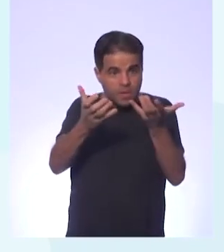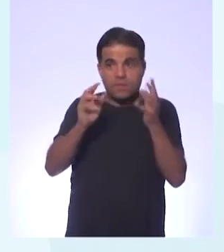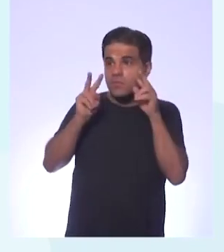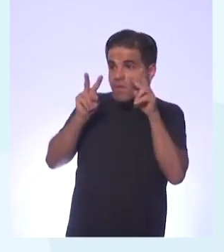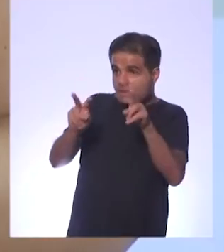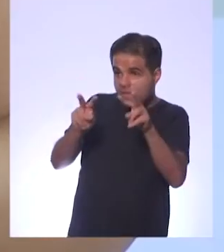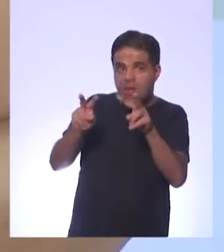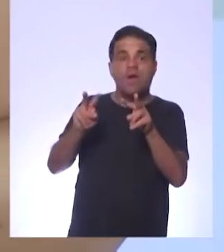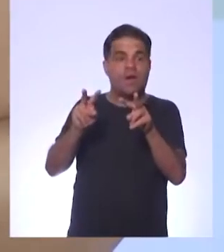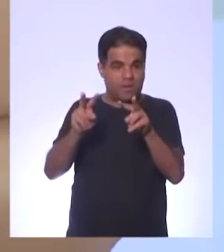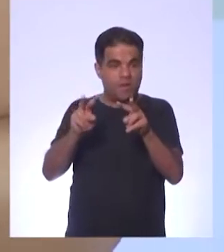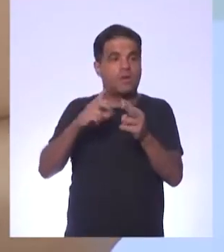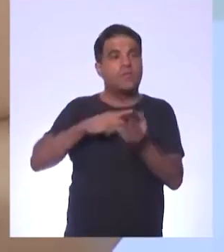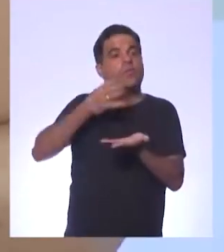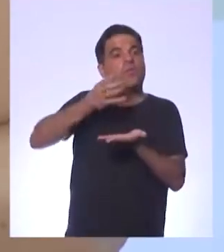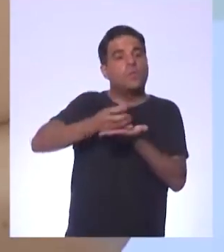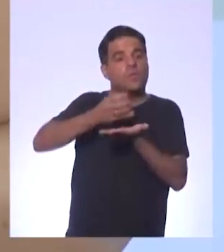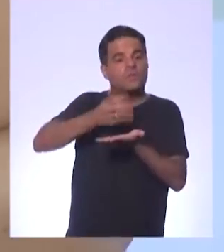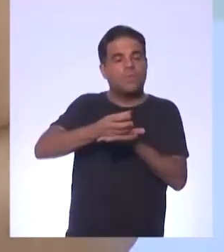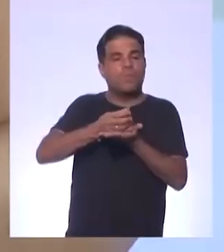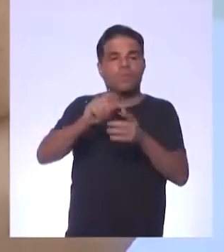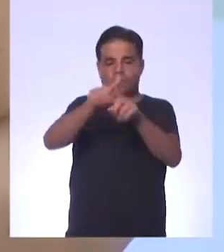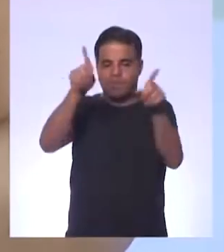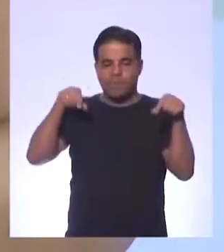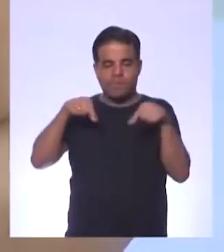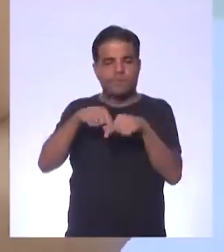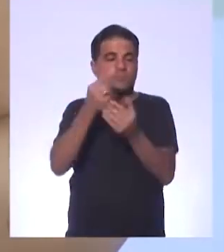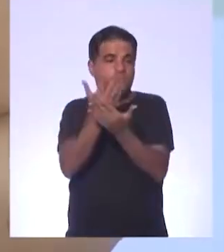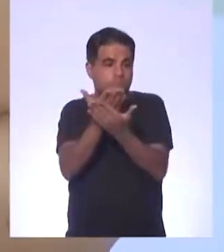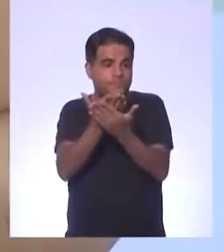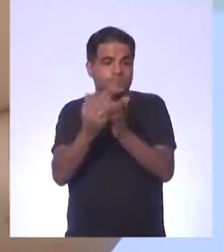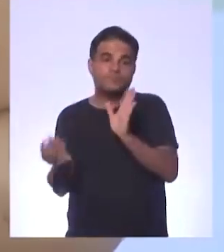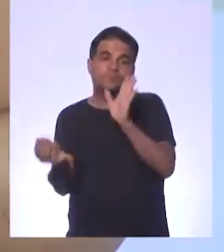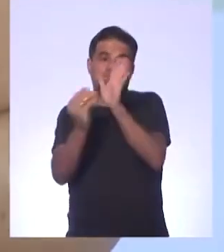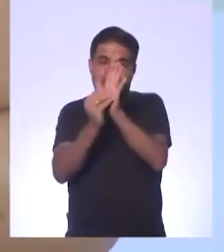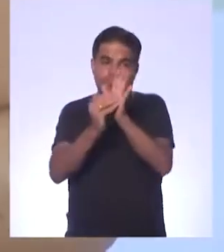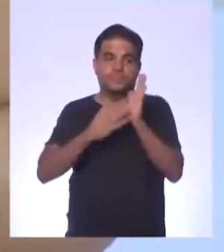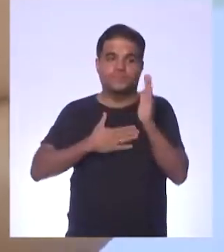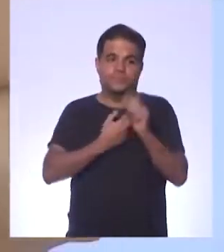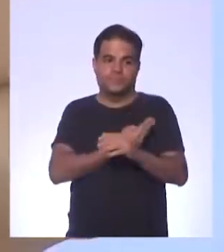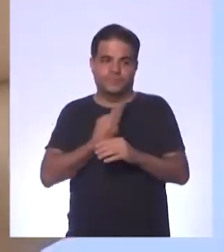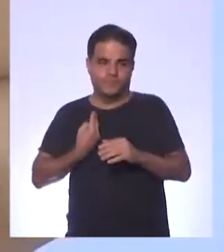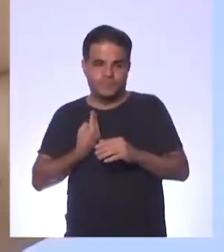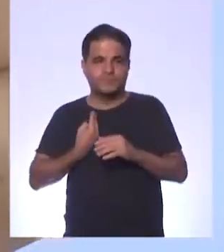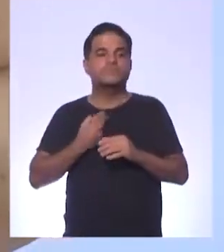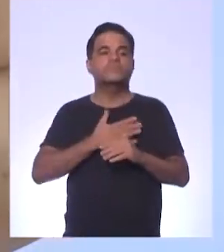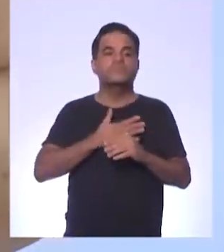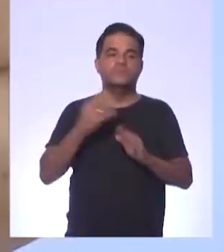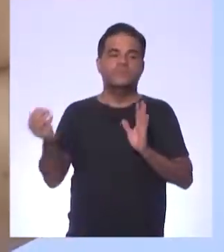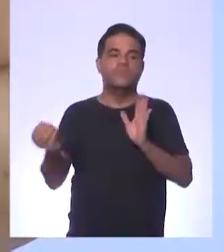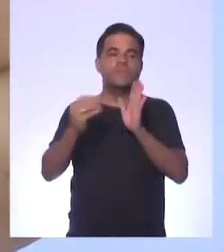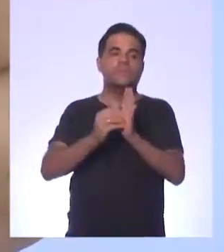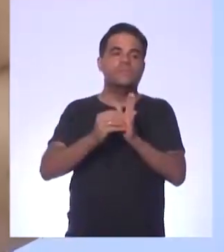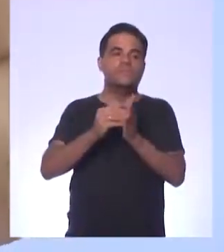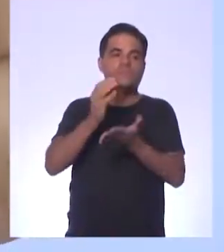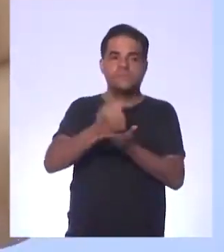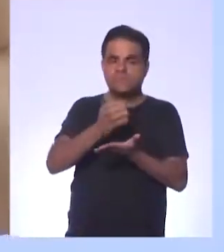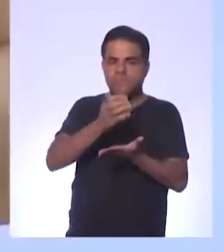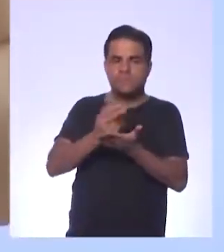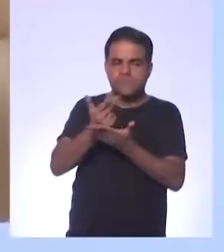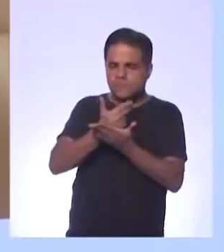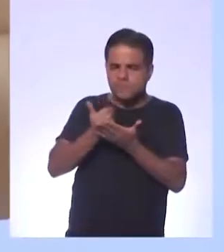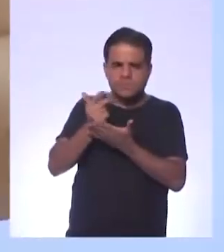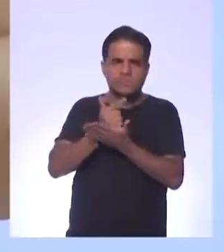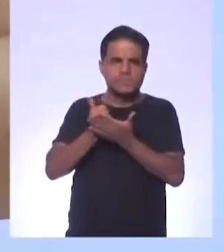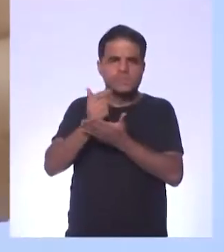comigo. Eu trouxe um copo aqui para a sala de aula, né? Claro que eu pus meu nome aqui, né? Então, tá bom. Eu trouxe um copo no estilo do que tem lá no desenho